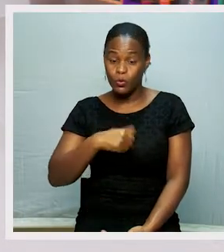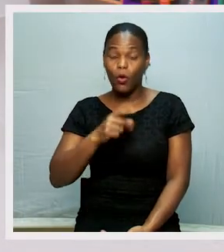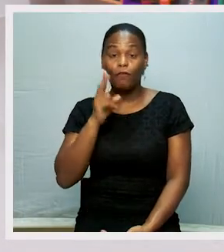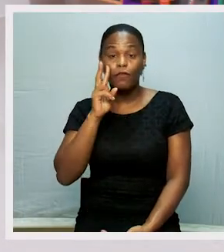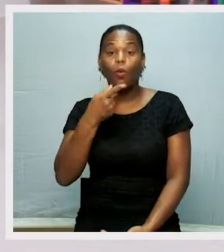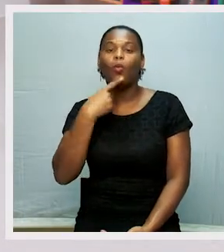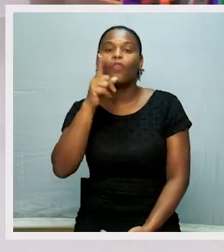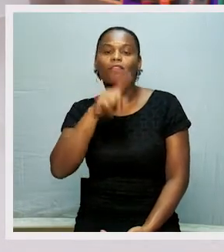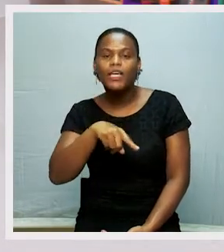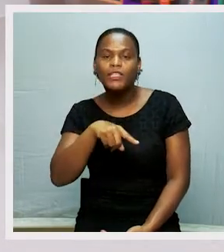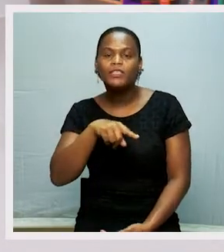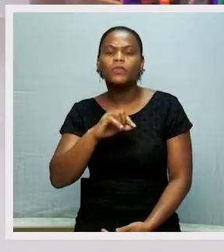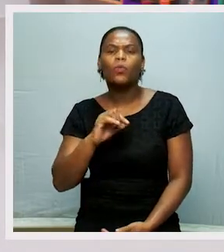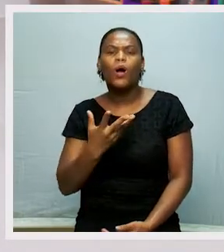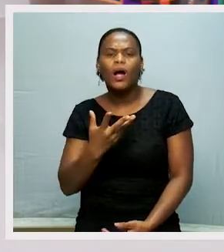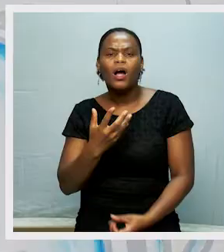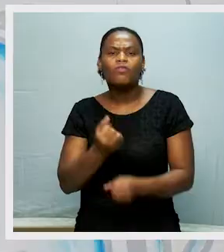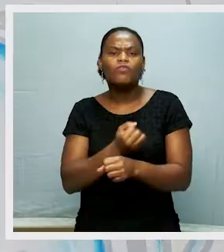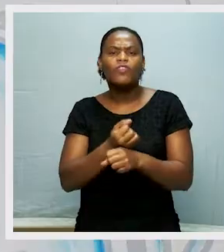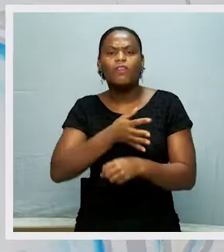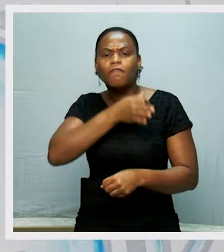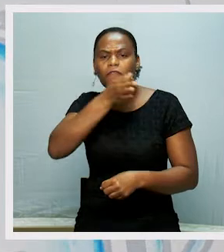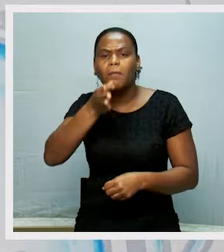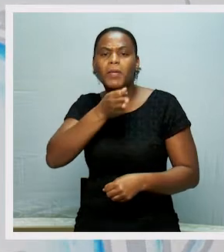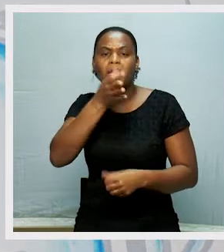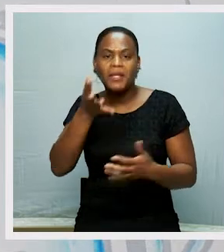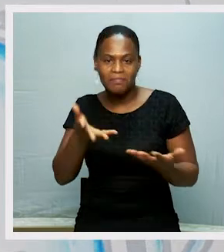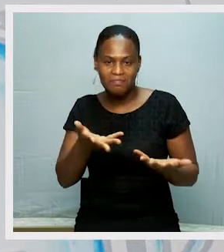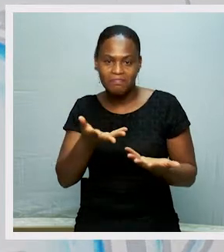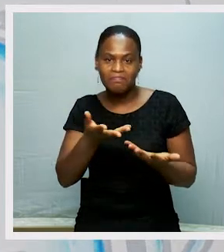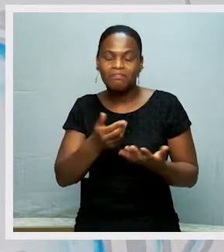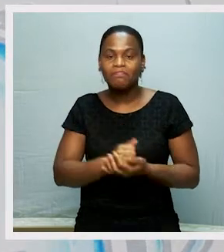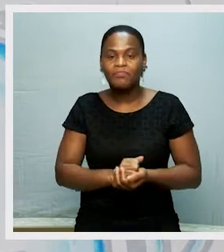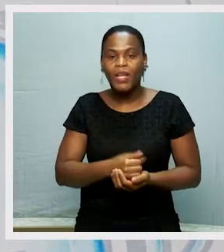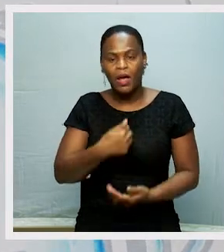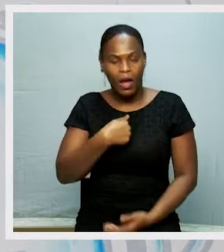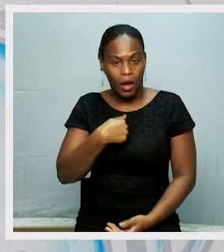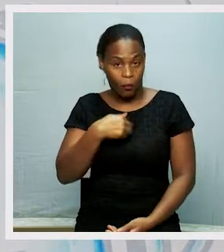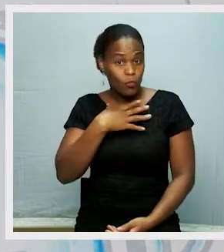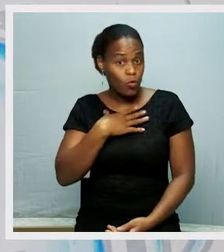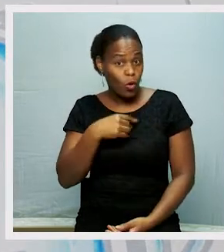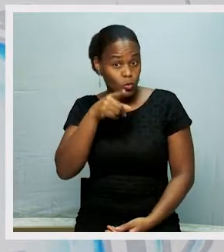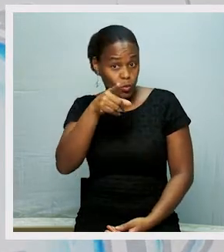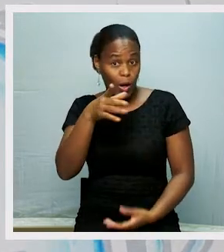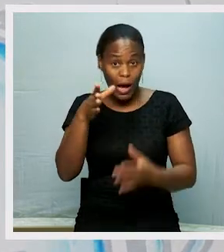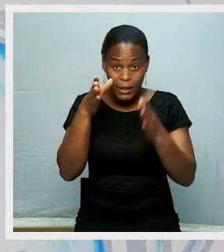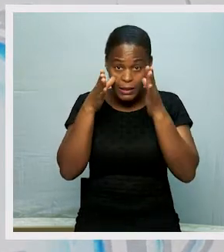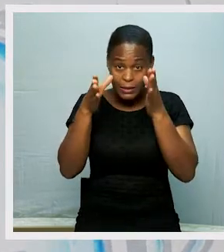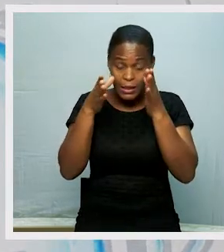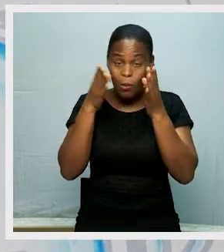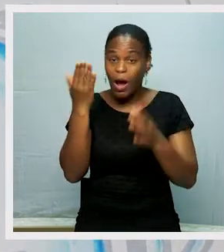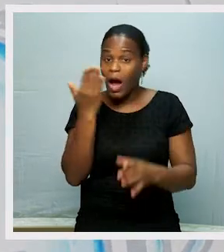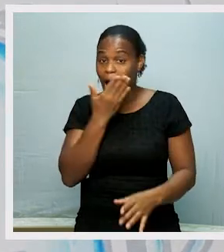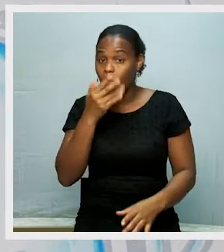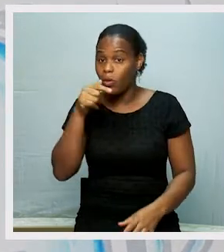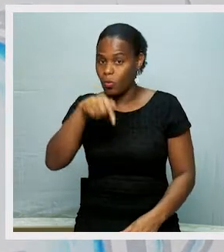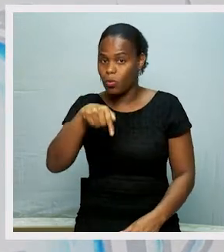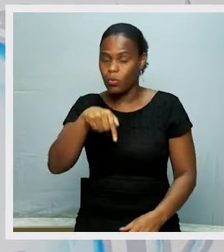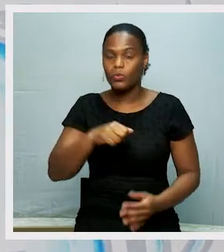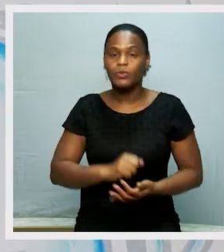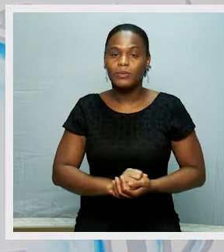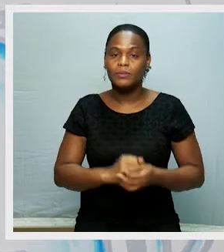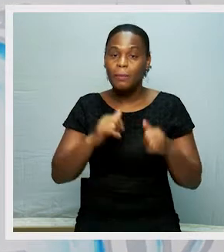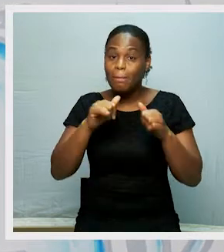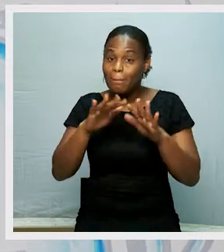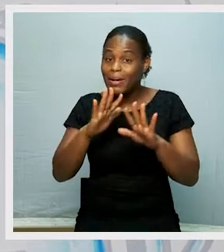Hoje vamos rever as funções da família. Eu gostaria que prestassem atenção à aula